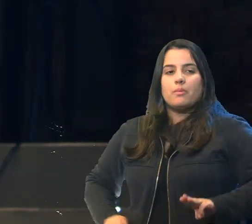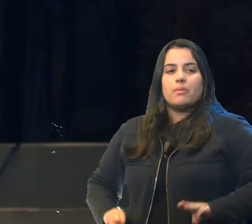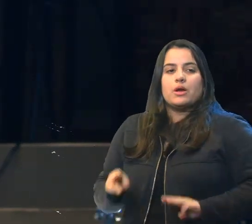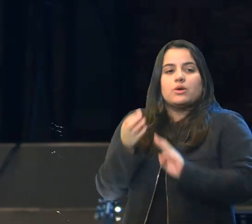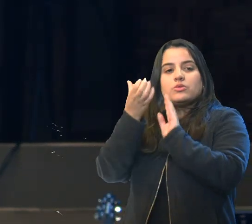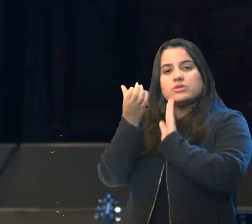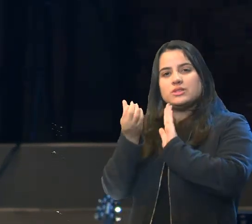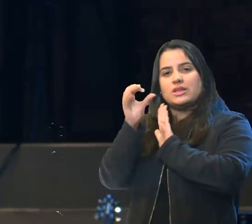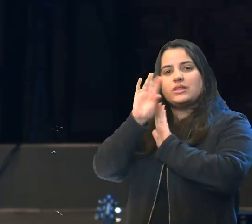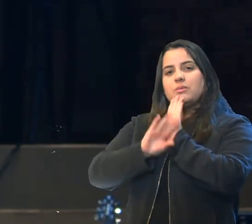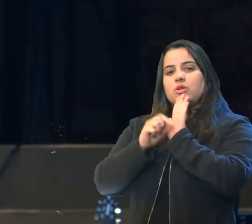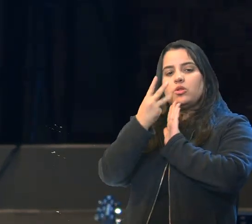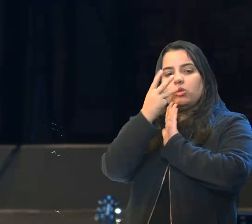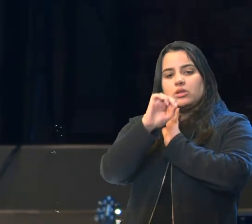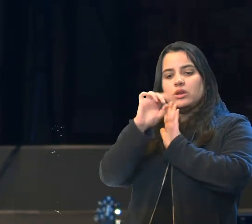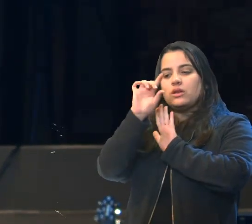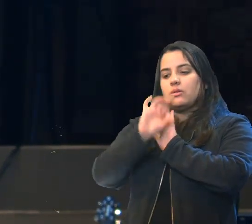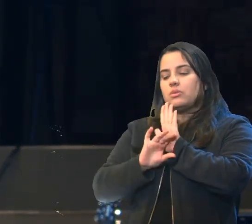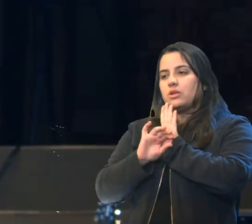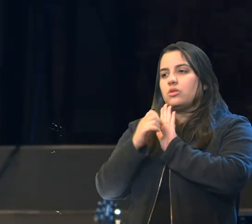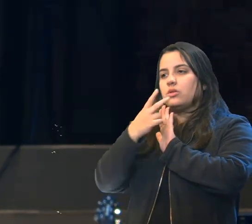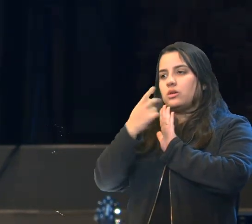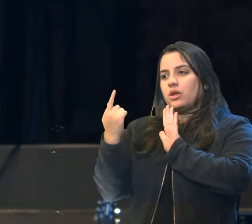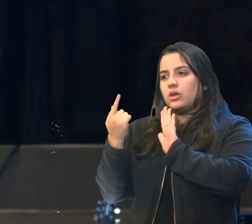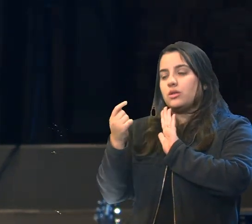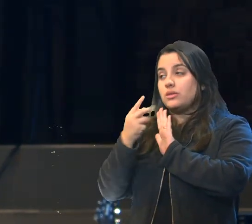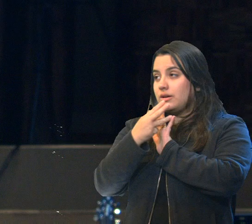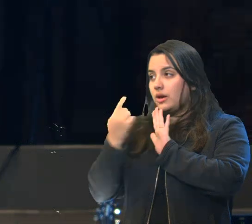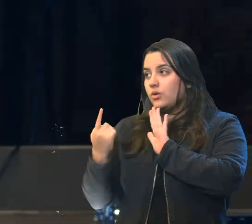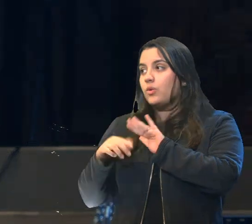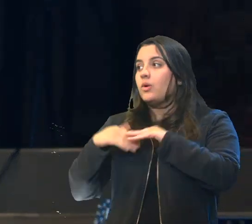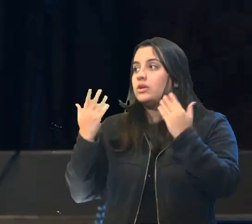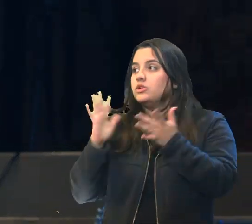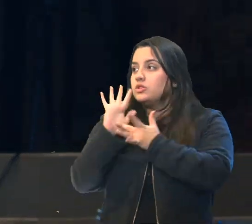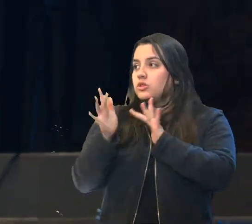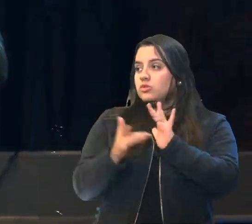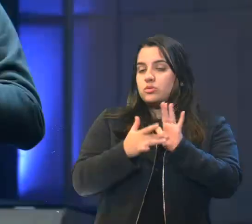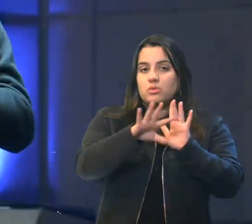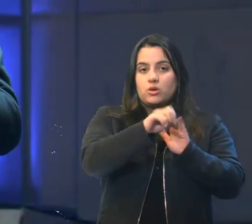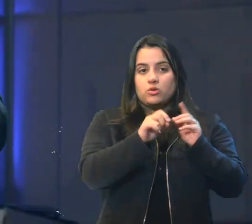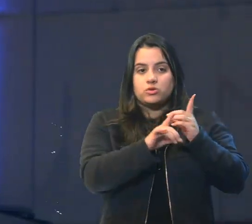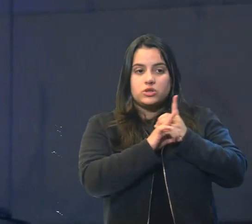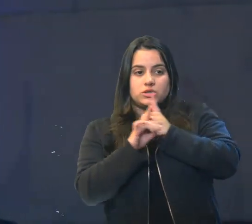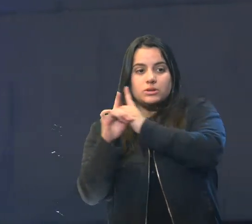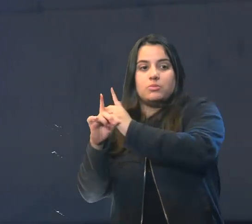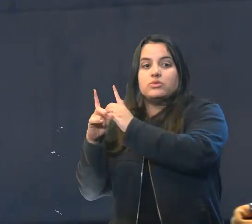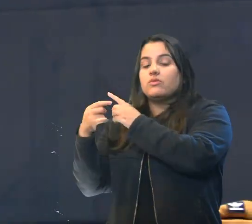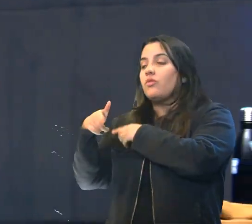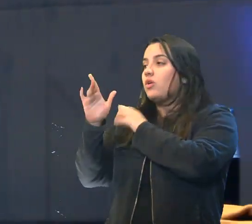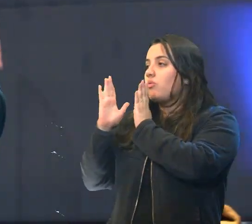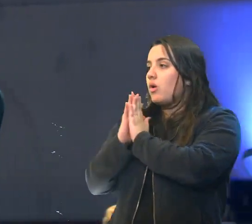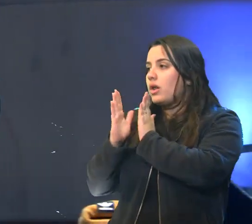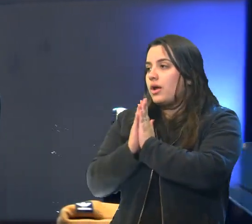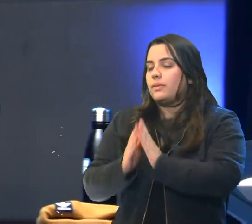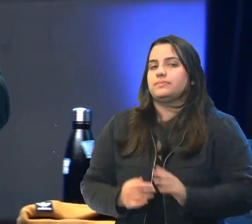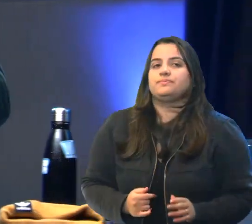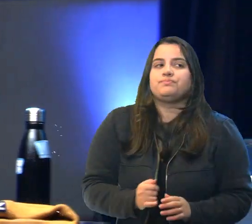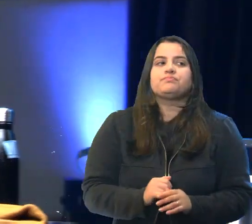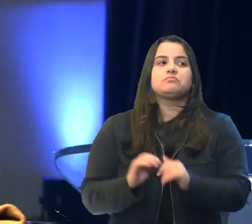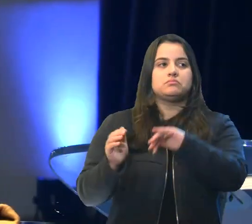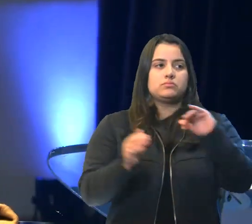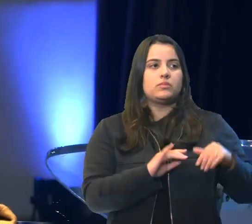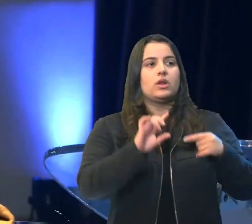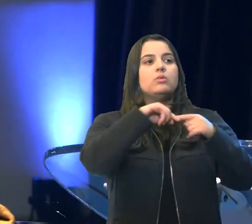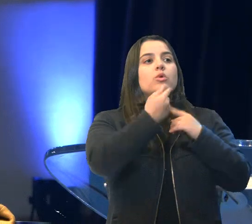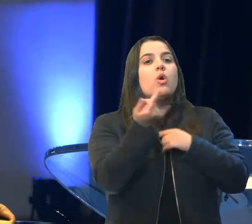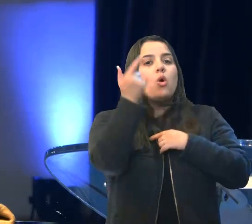os discípulos e foi para um lugar deserto orar, porque eles estavam cansados demais. Depois dele veio outra menina que não tinha conversado com ele e